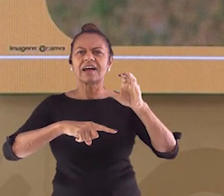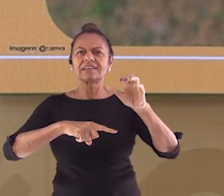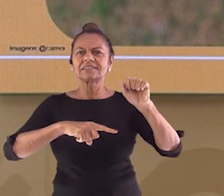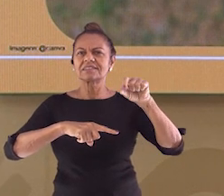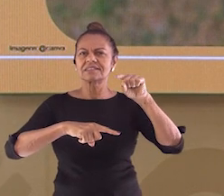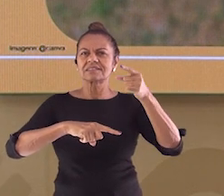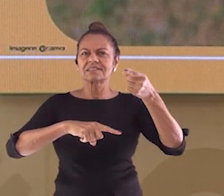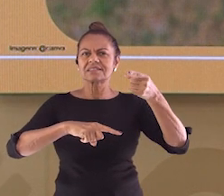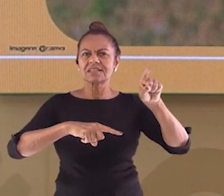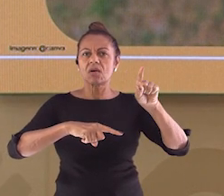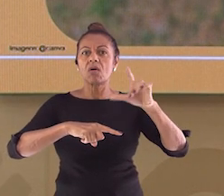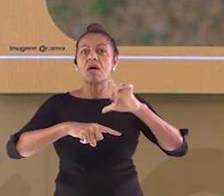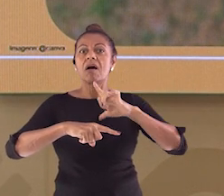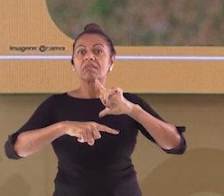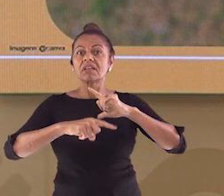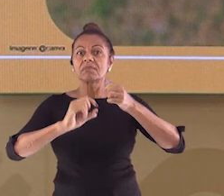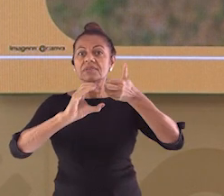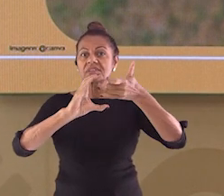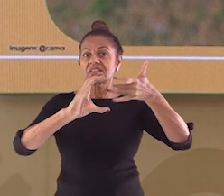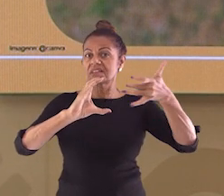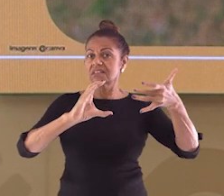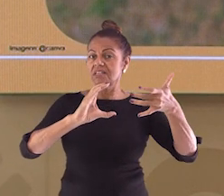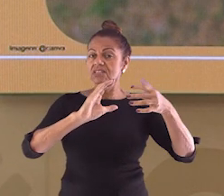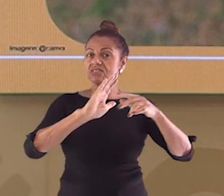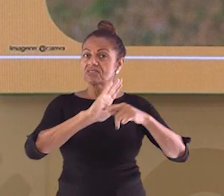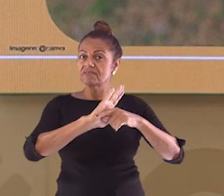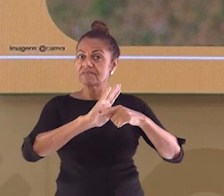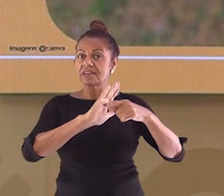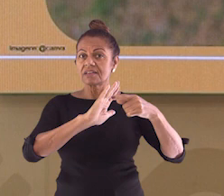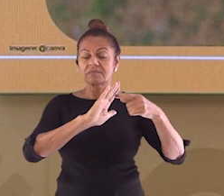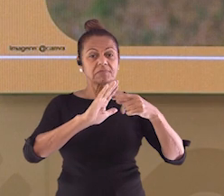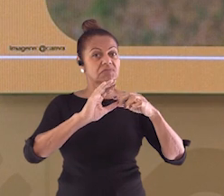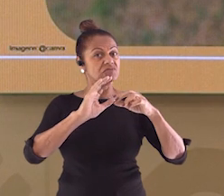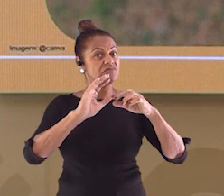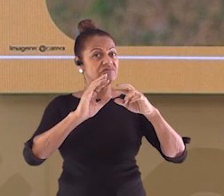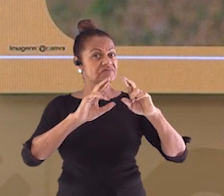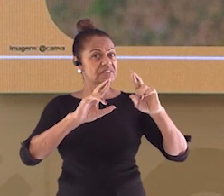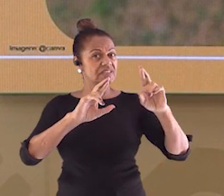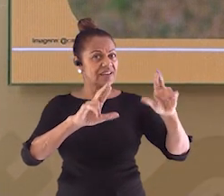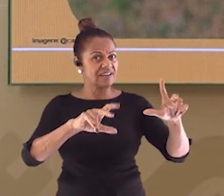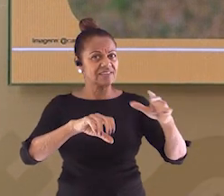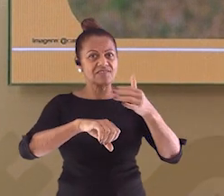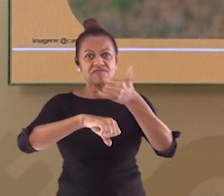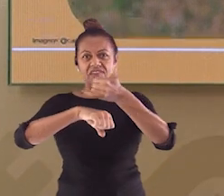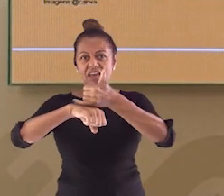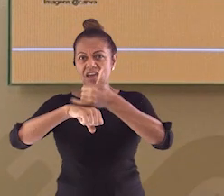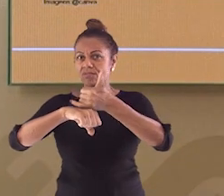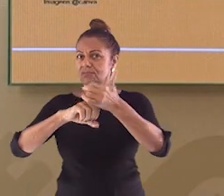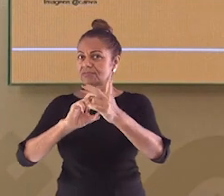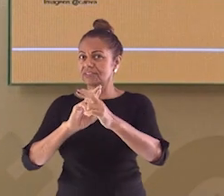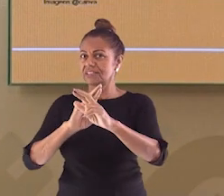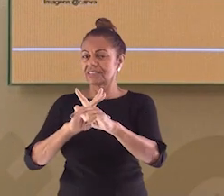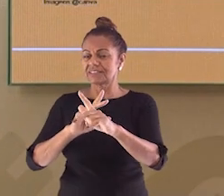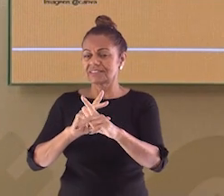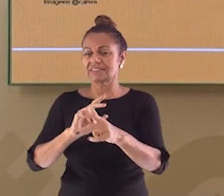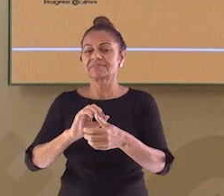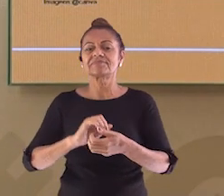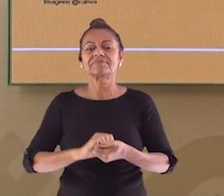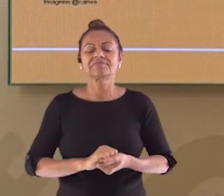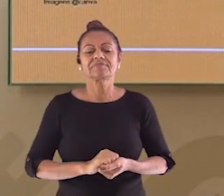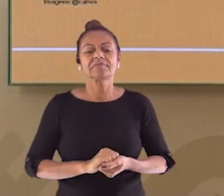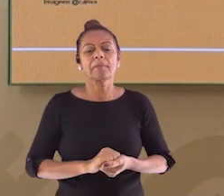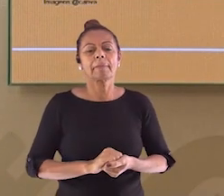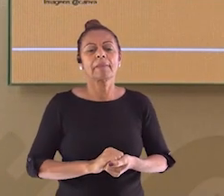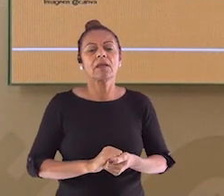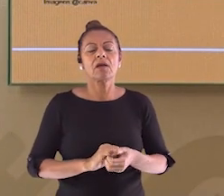bem diferentes das do ferro, que constitui originalmente a lata. Observe aqui alguns exemplos